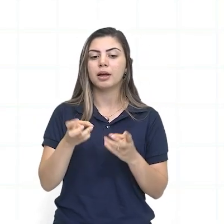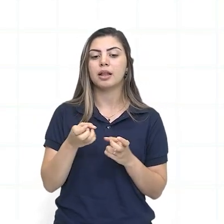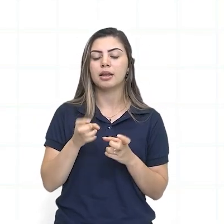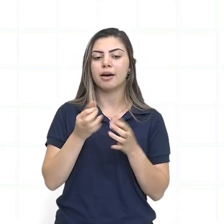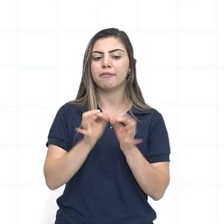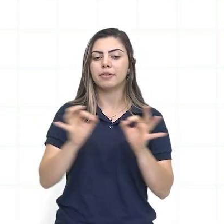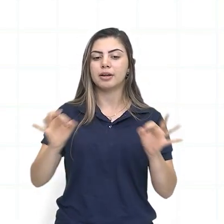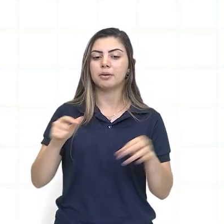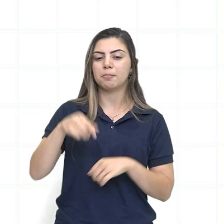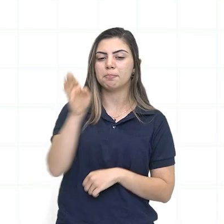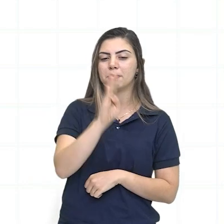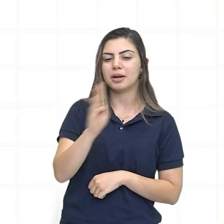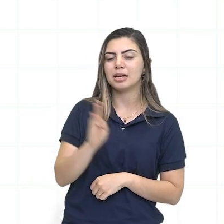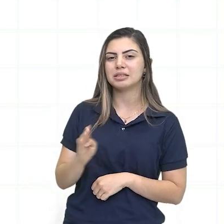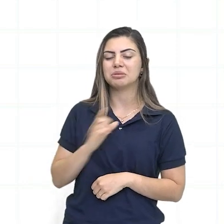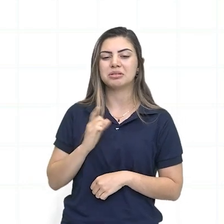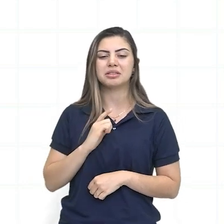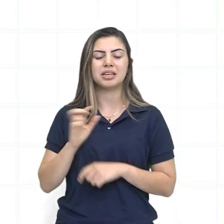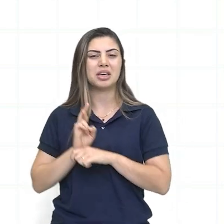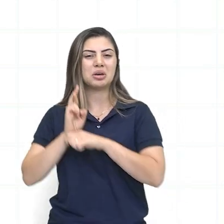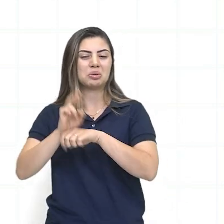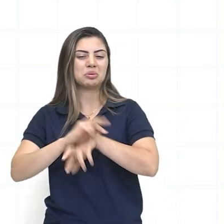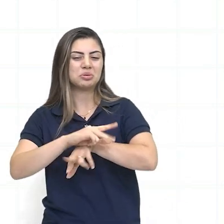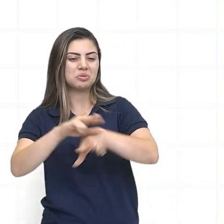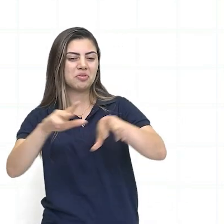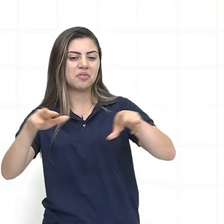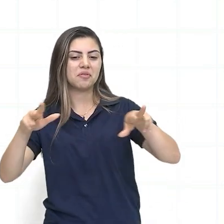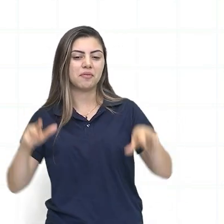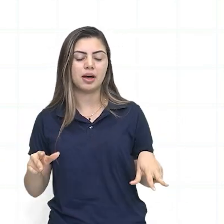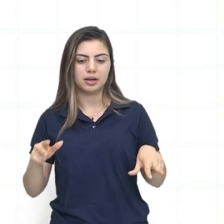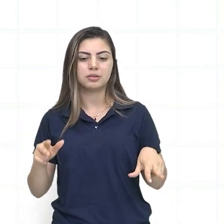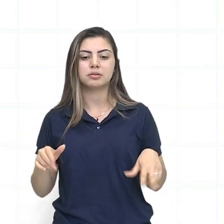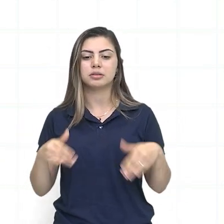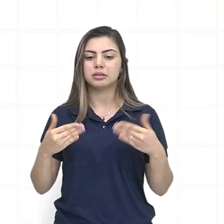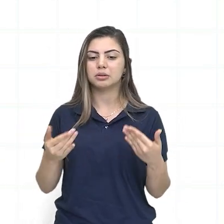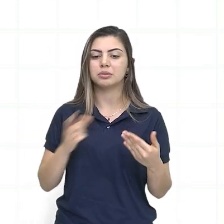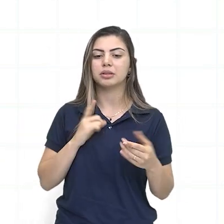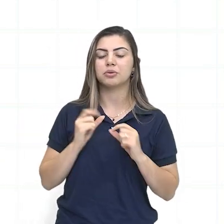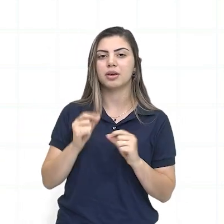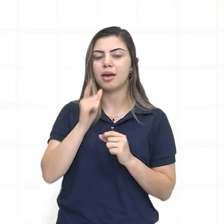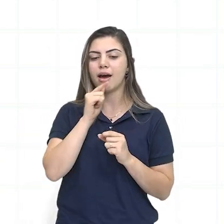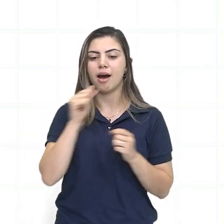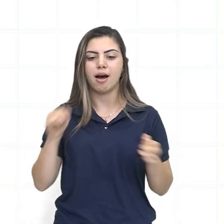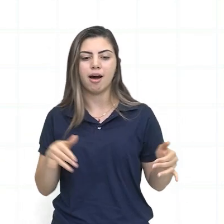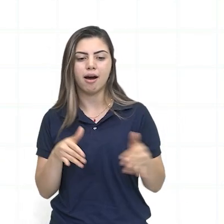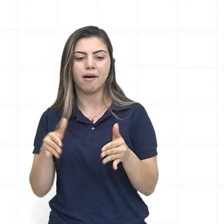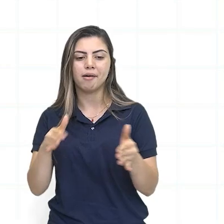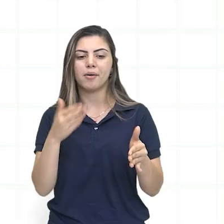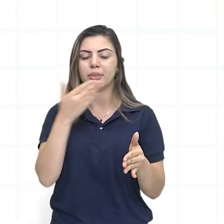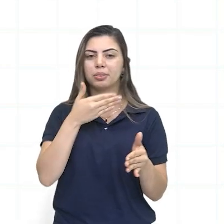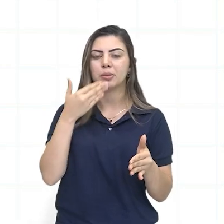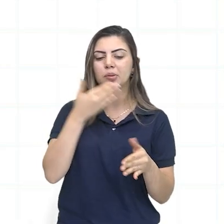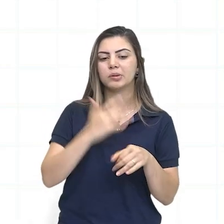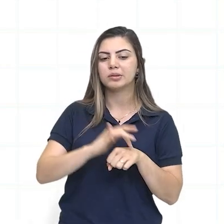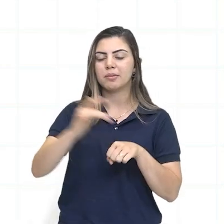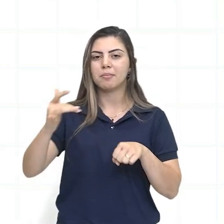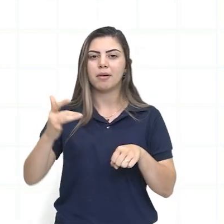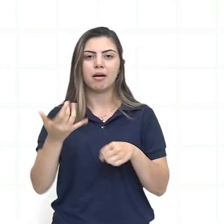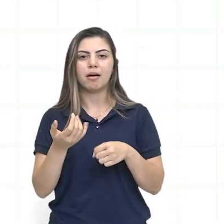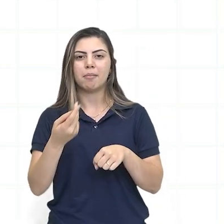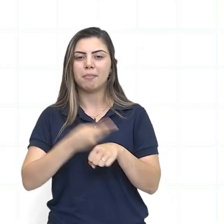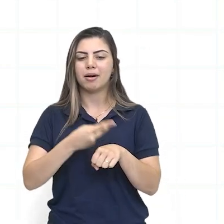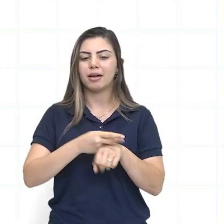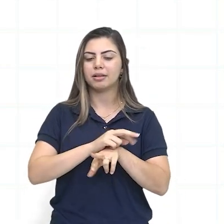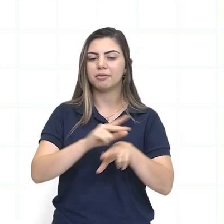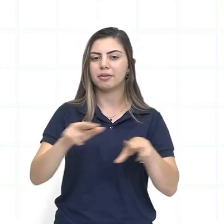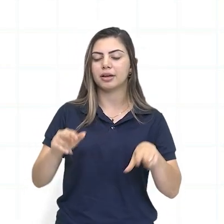naturais, como água doce, minérios, etc. Veja que a vírgula aqui está separando elementos dispostos em